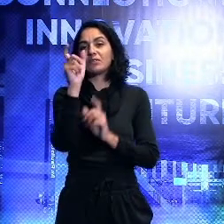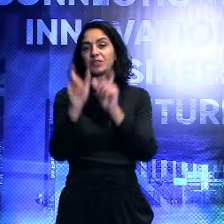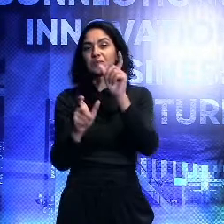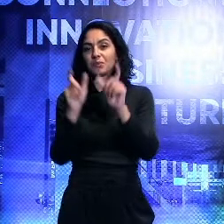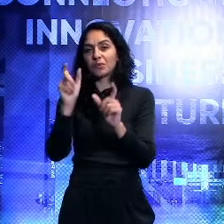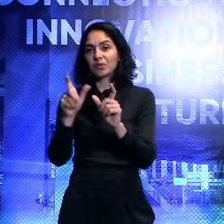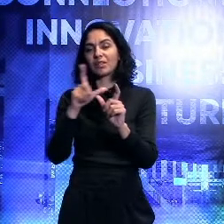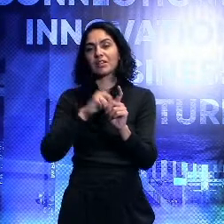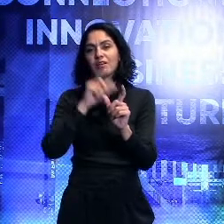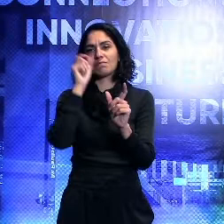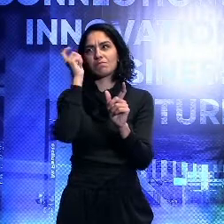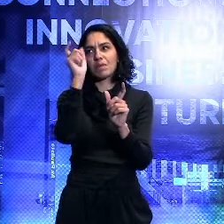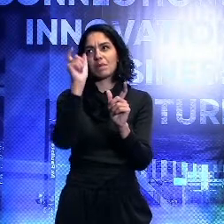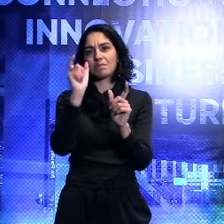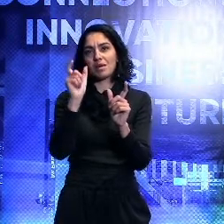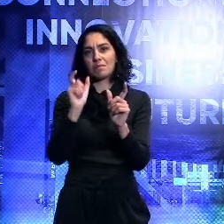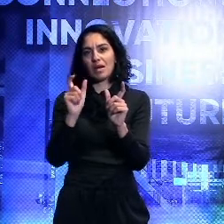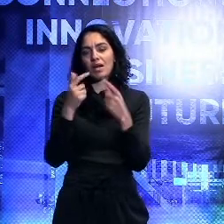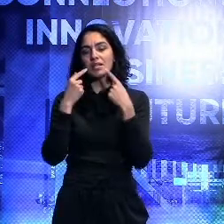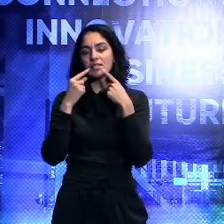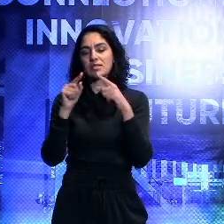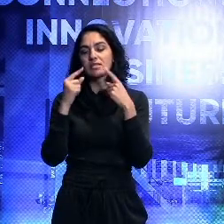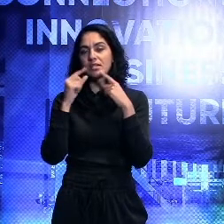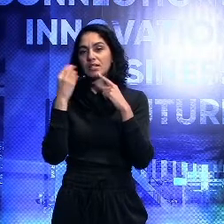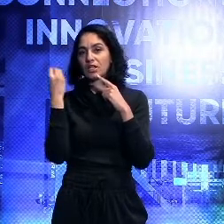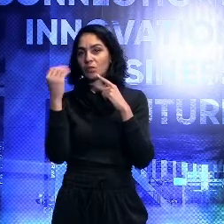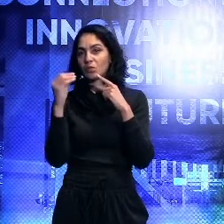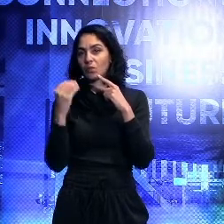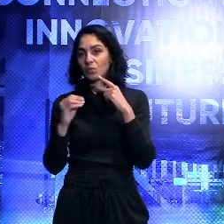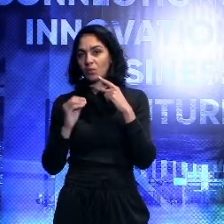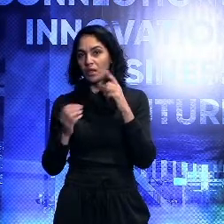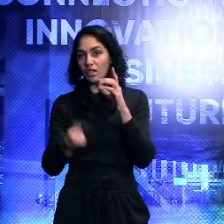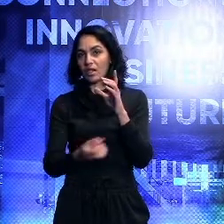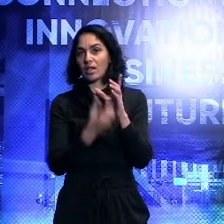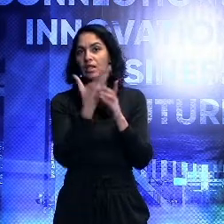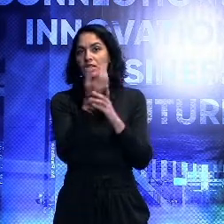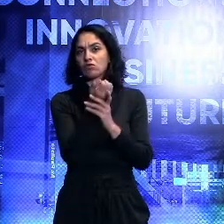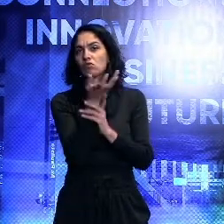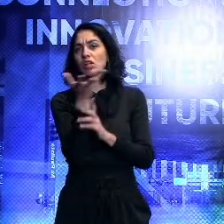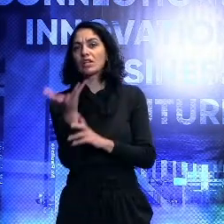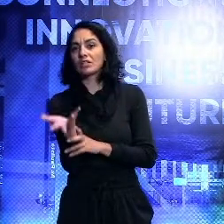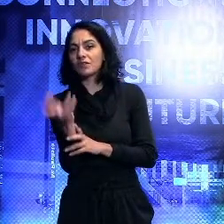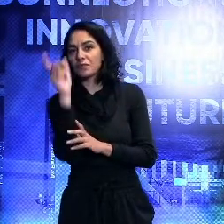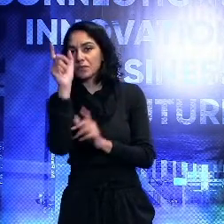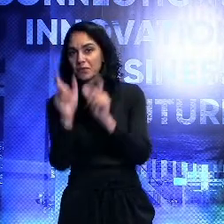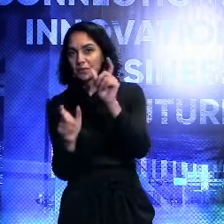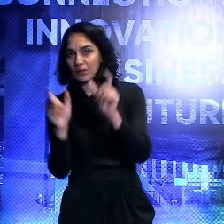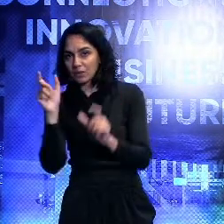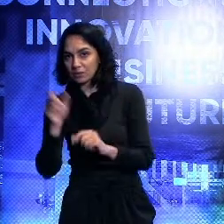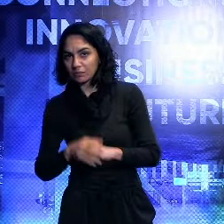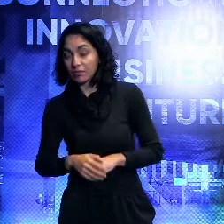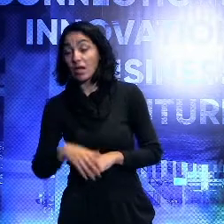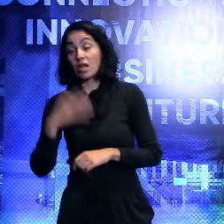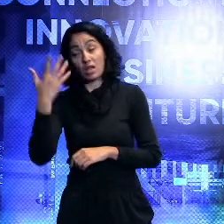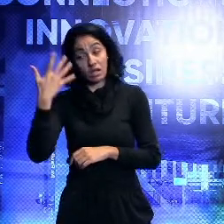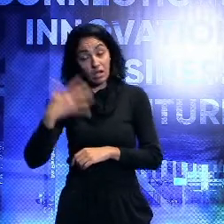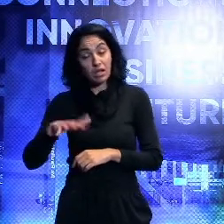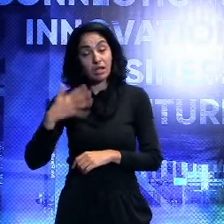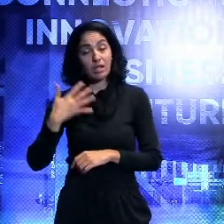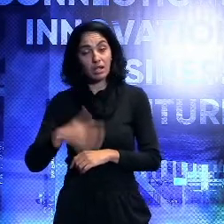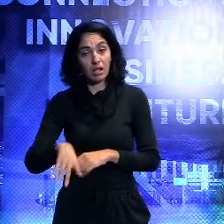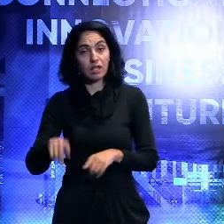e coloca as principais críticas à criação qualitativa de pessoas. O custo é alto, se você for fazer